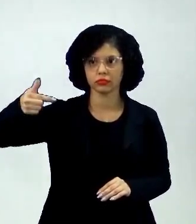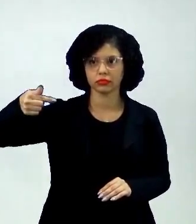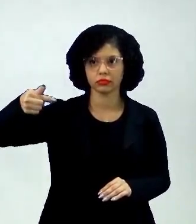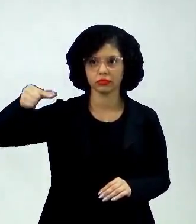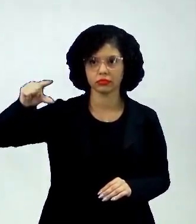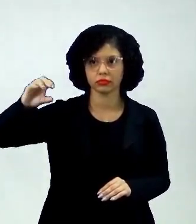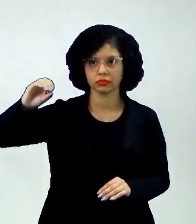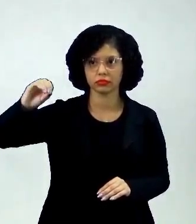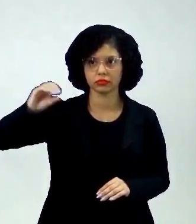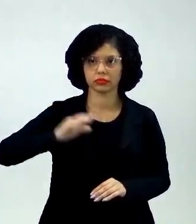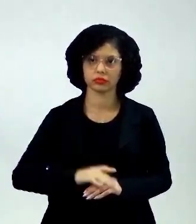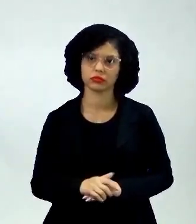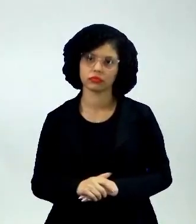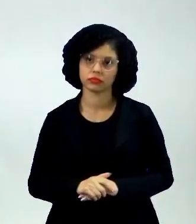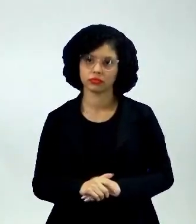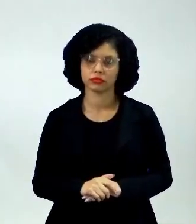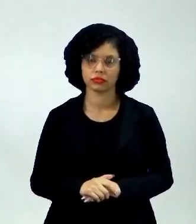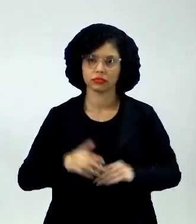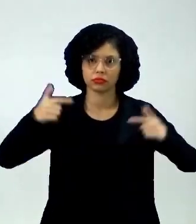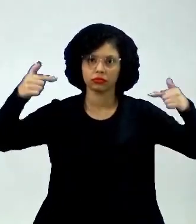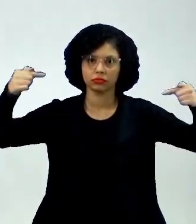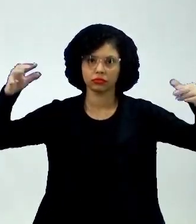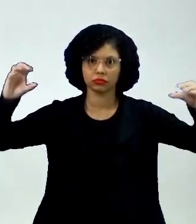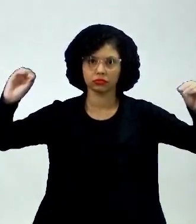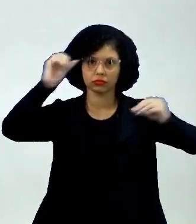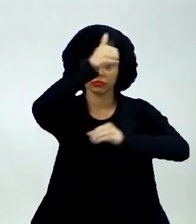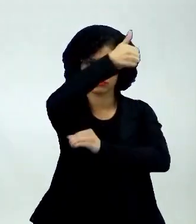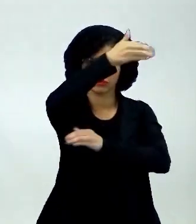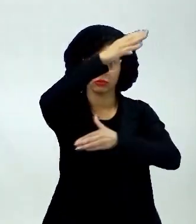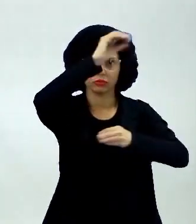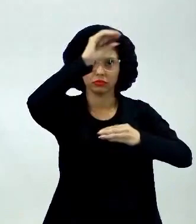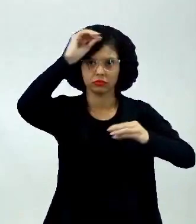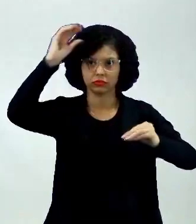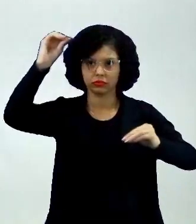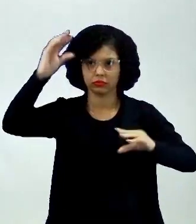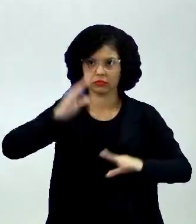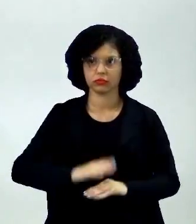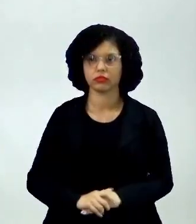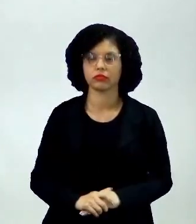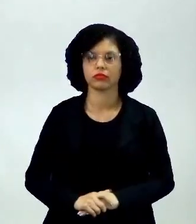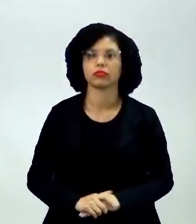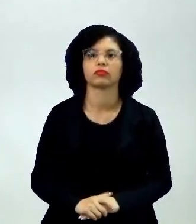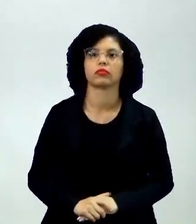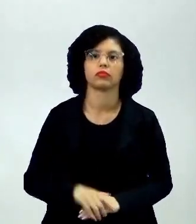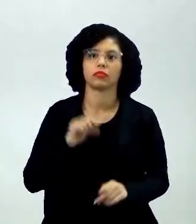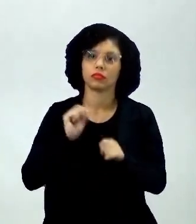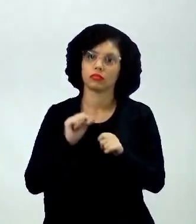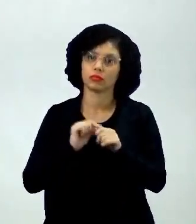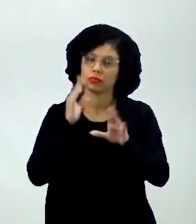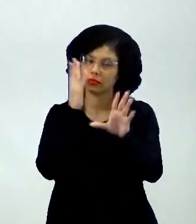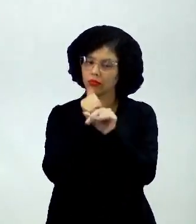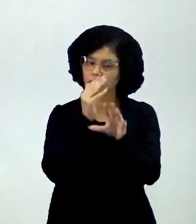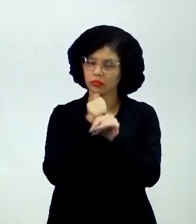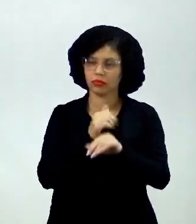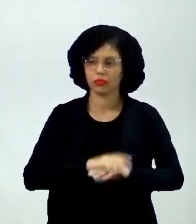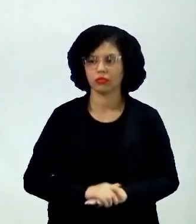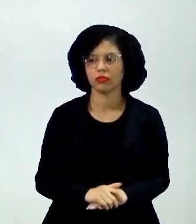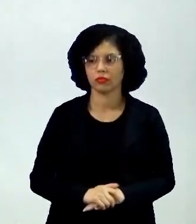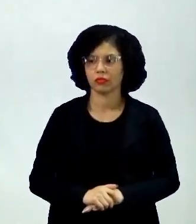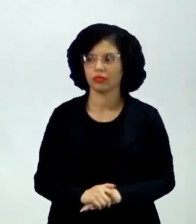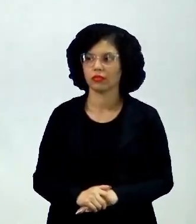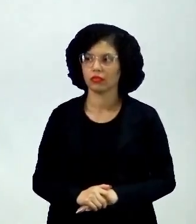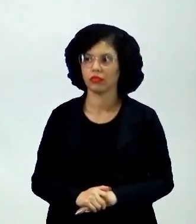né, claro, eu subtenho que aqui também eu vou ter 70 metros. E aí, o que eu vou fazer? Eu vou fazer a soma dos